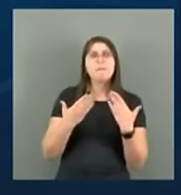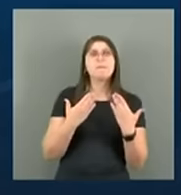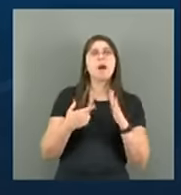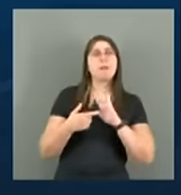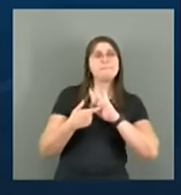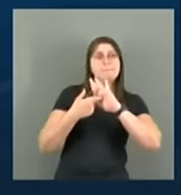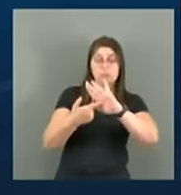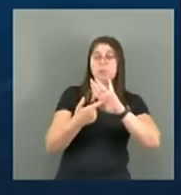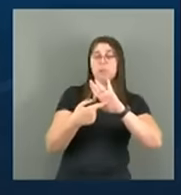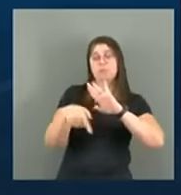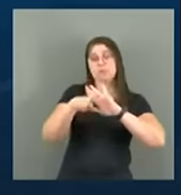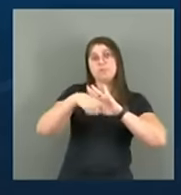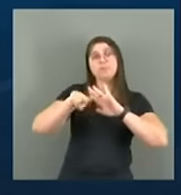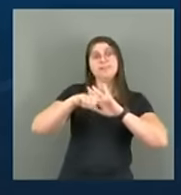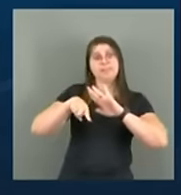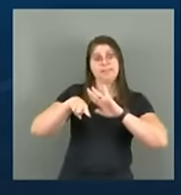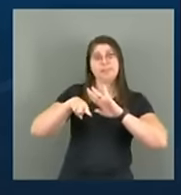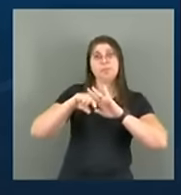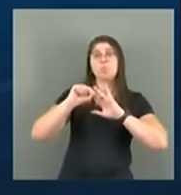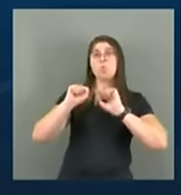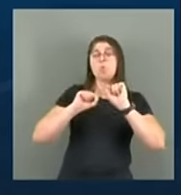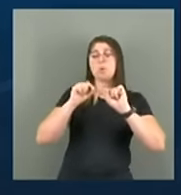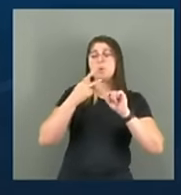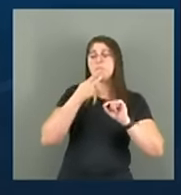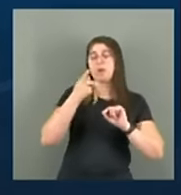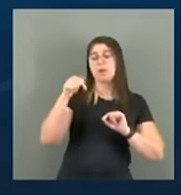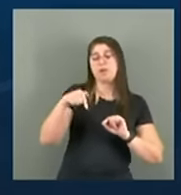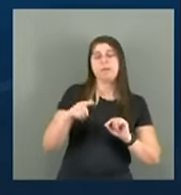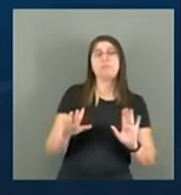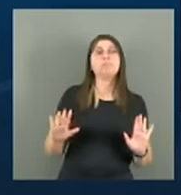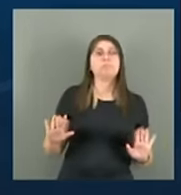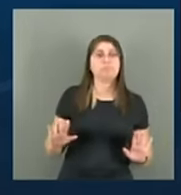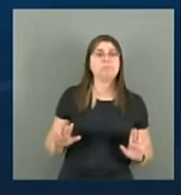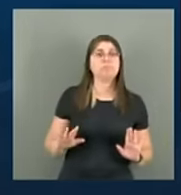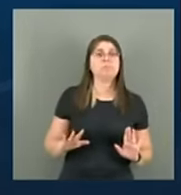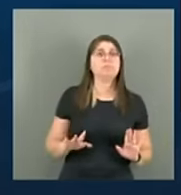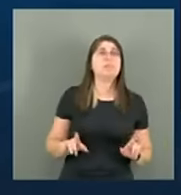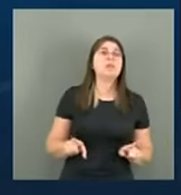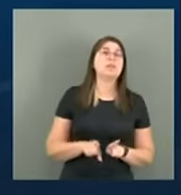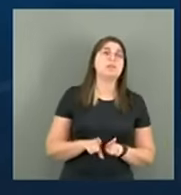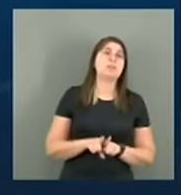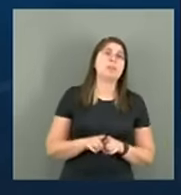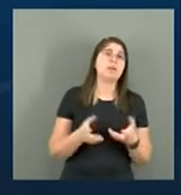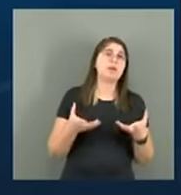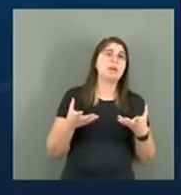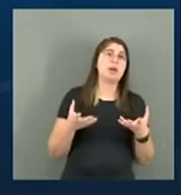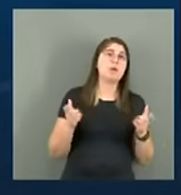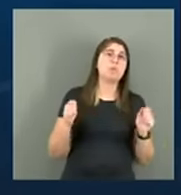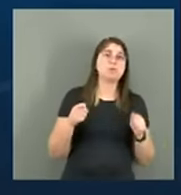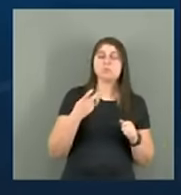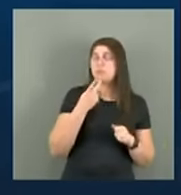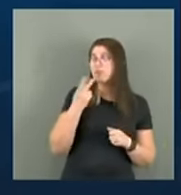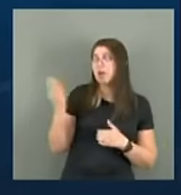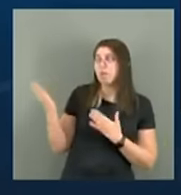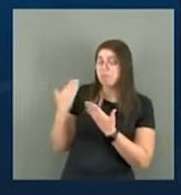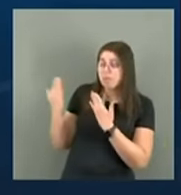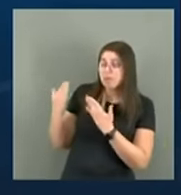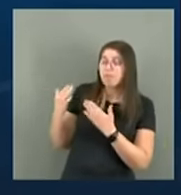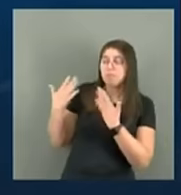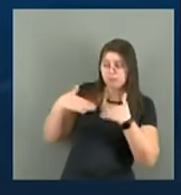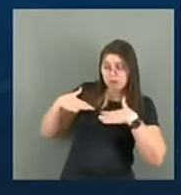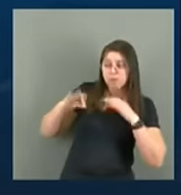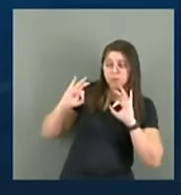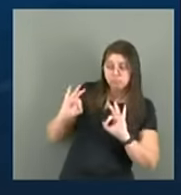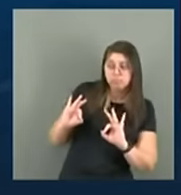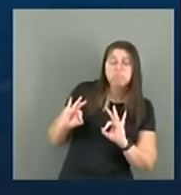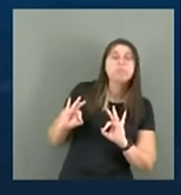apresentar para vocês isso que está sendo falado aqui, tá? Então, eu só queria poder falar com ele, que está tudo tranquilo, que até